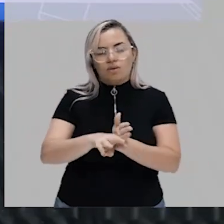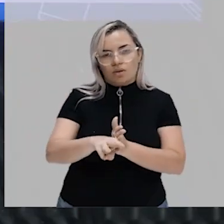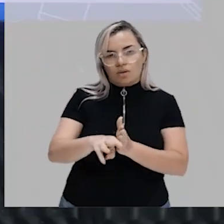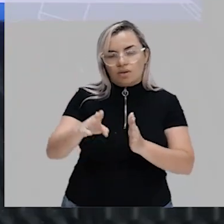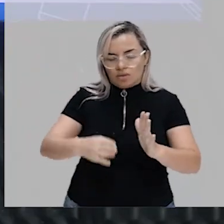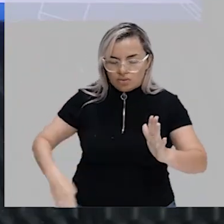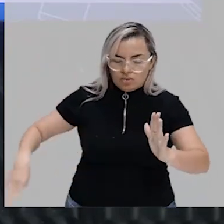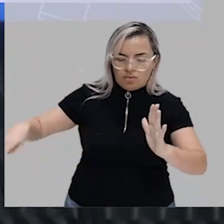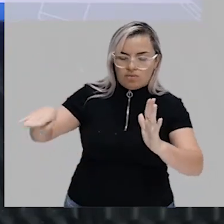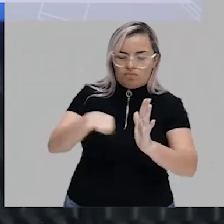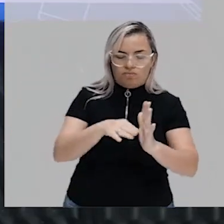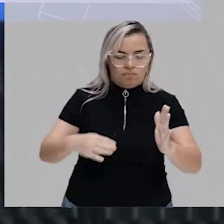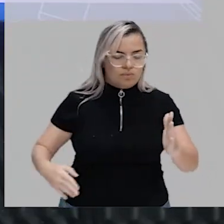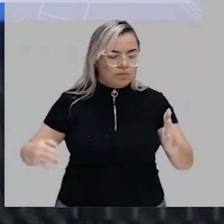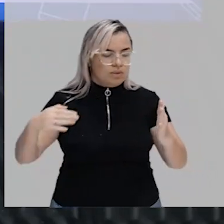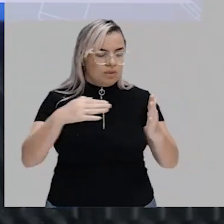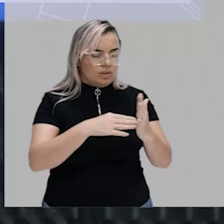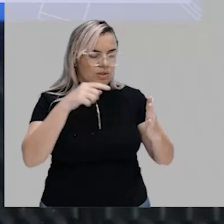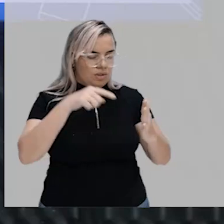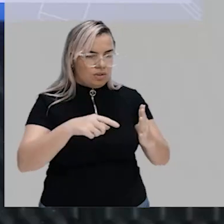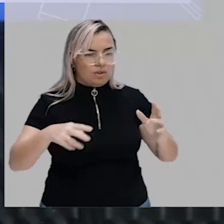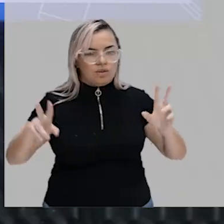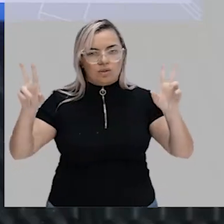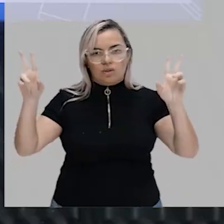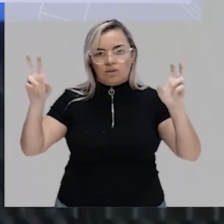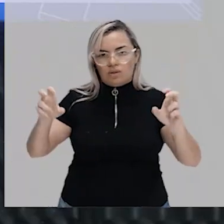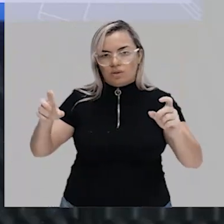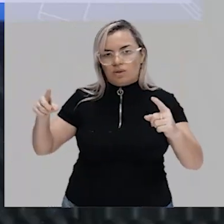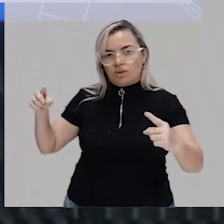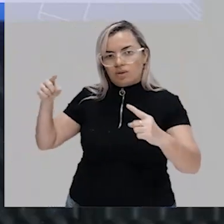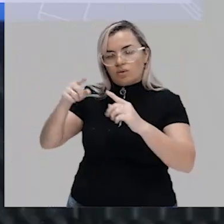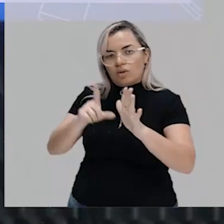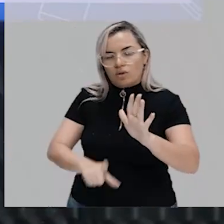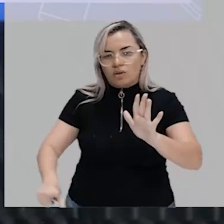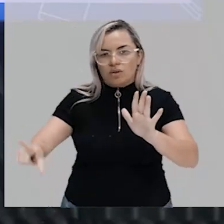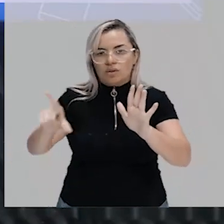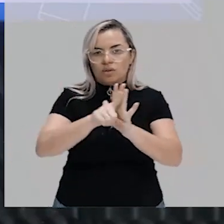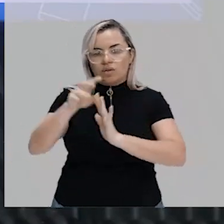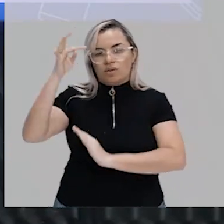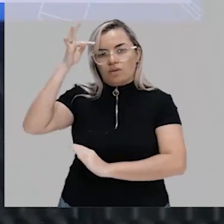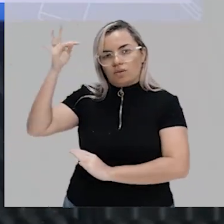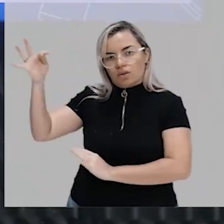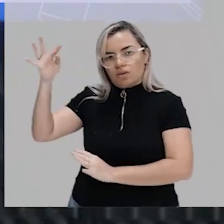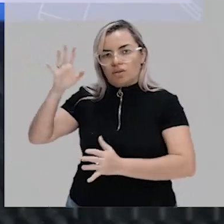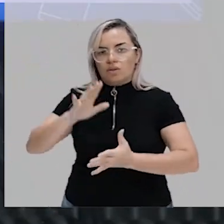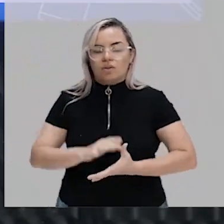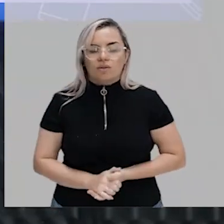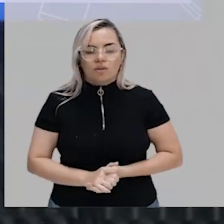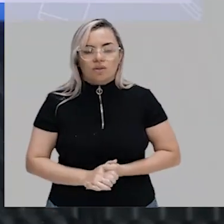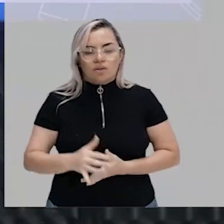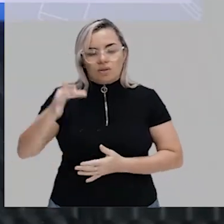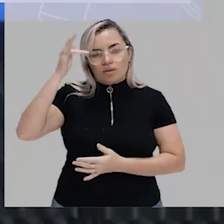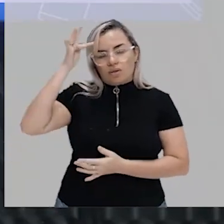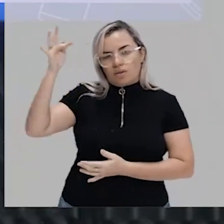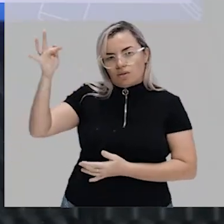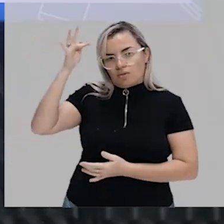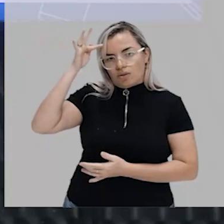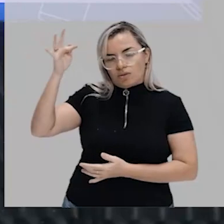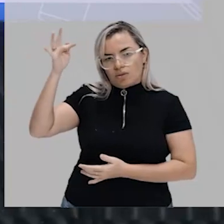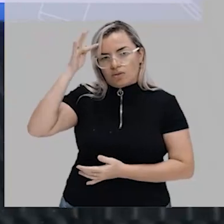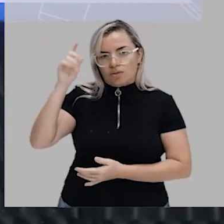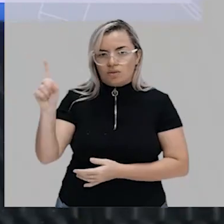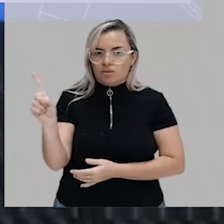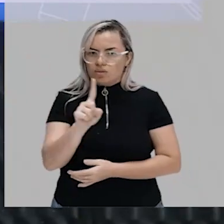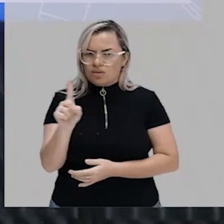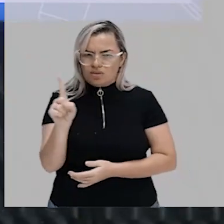para chegar até o seu enunciado, a sua lei geral, a sua teoria. A filosofia não necessariamente